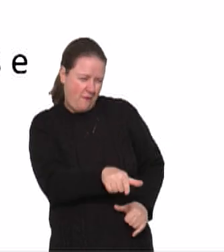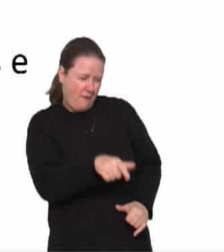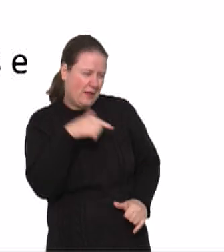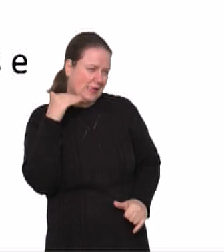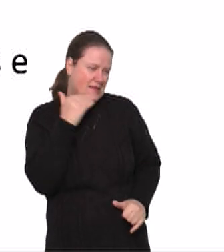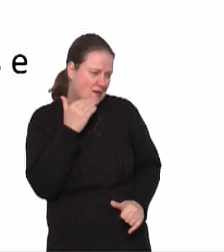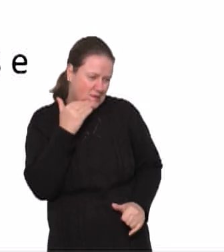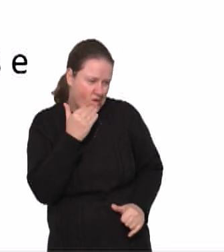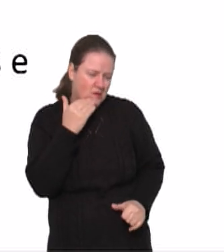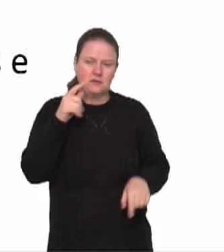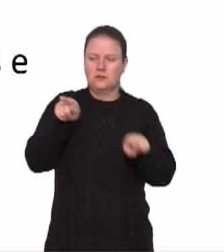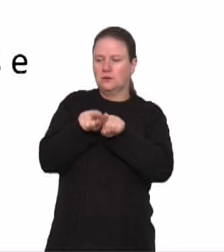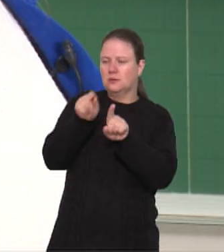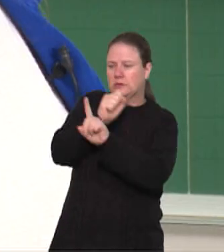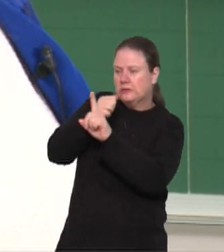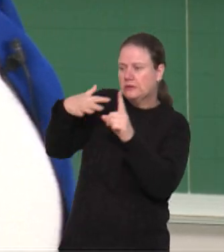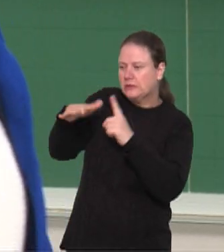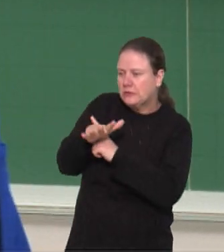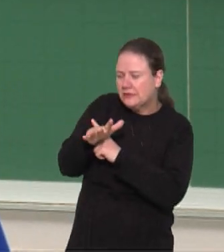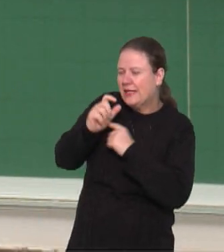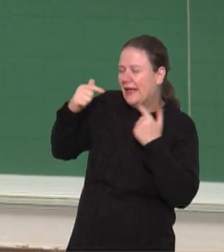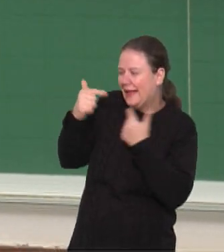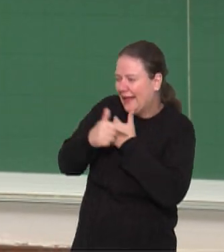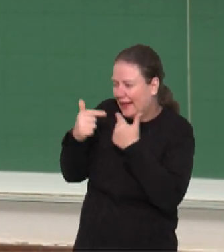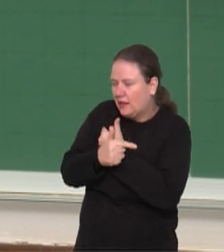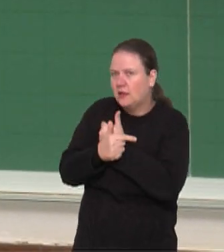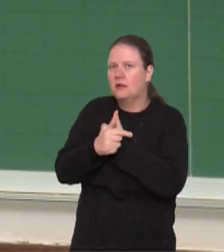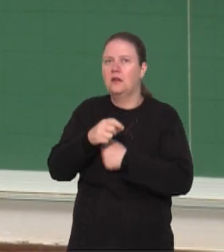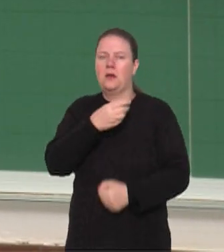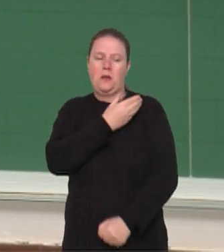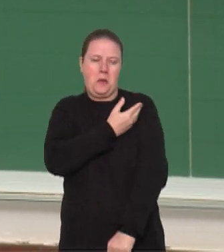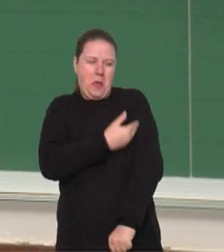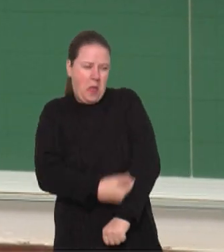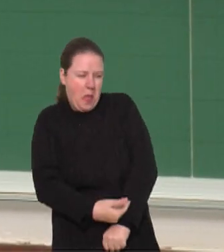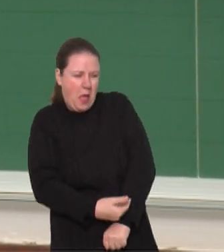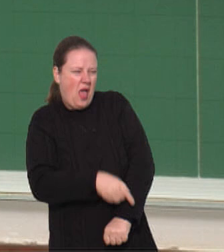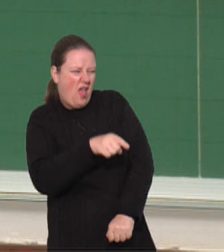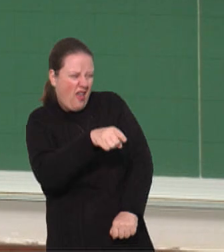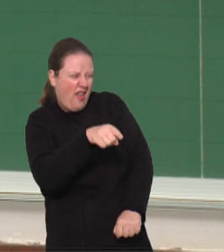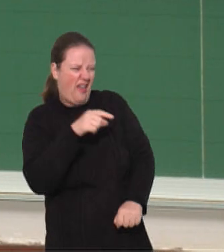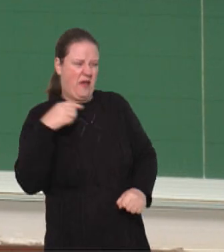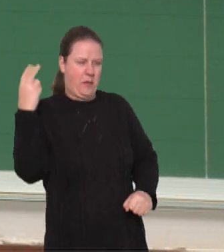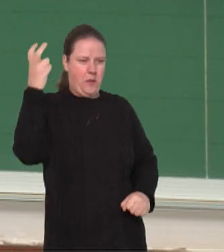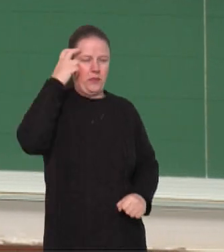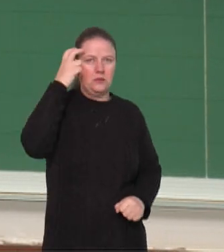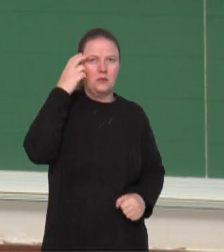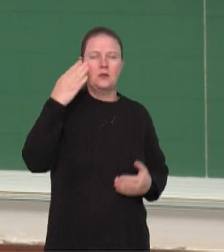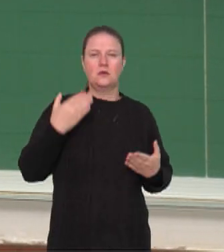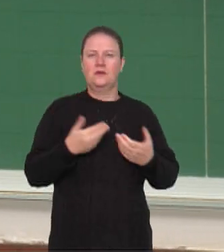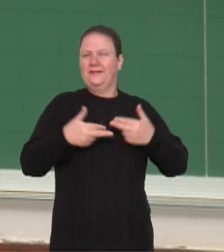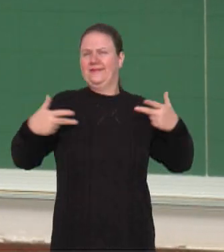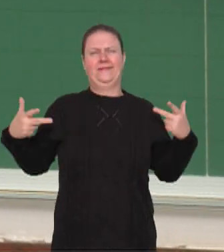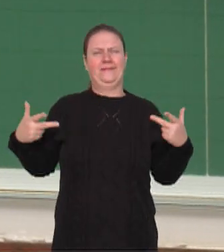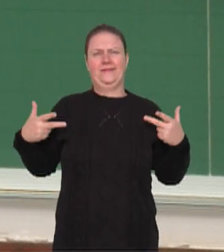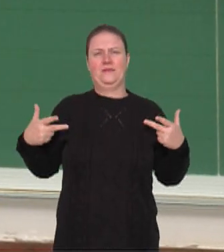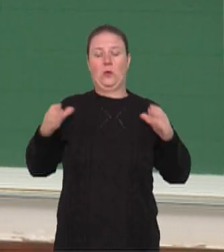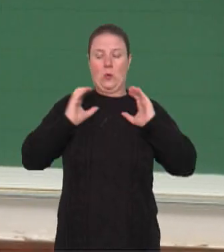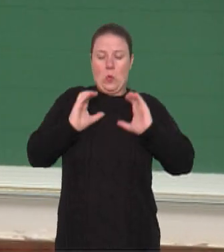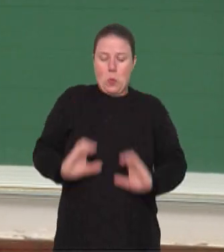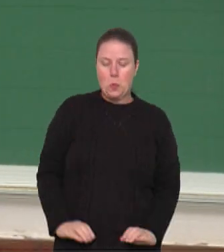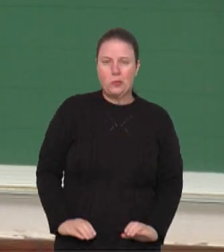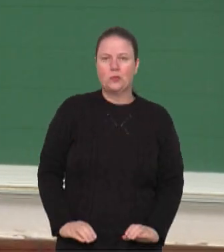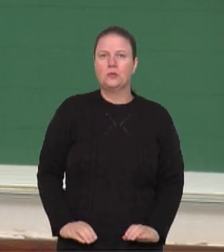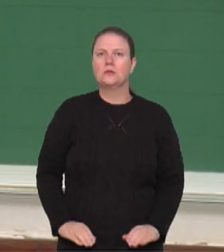e da sociedade, né? Então, satirizar costumes, satirizar comportamentos, significa você criar ali